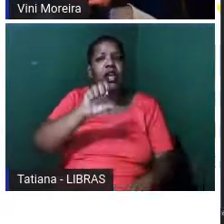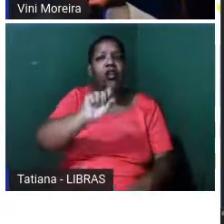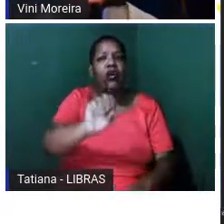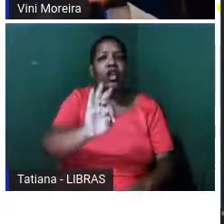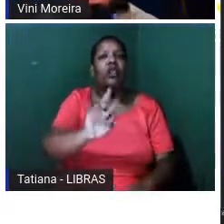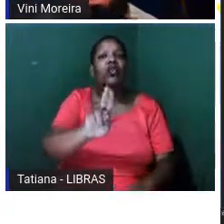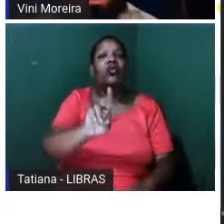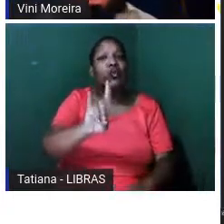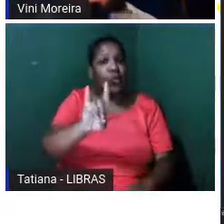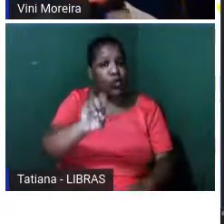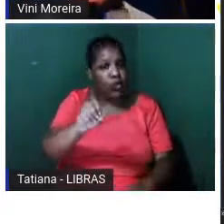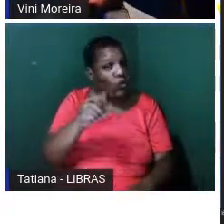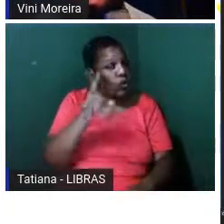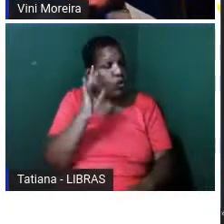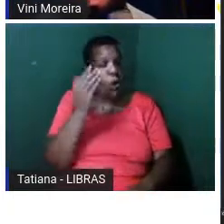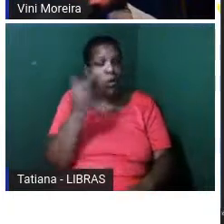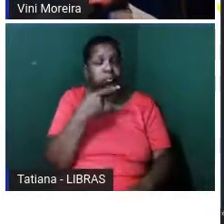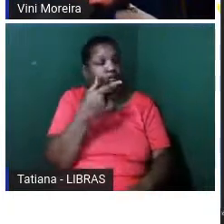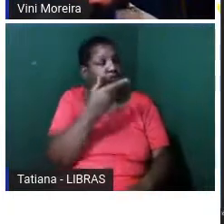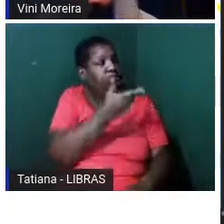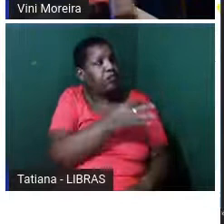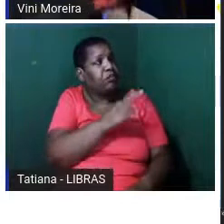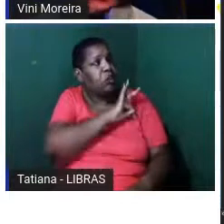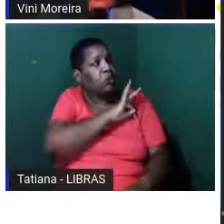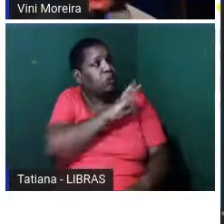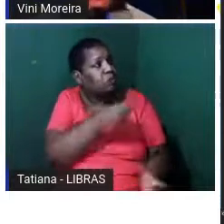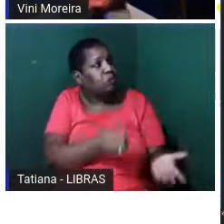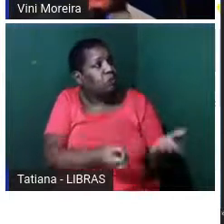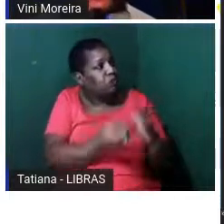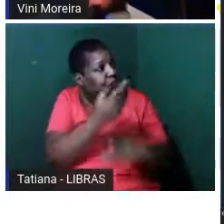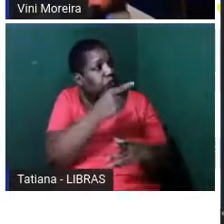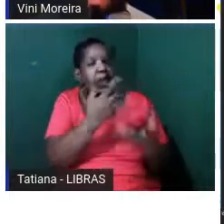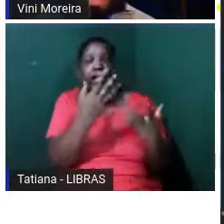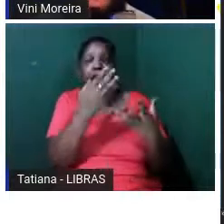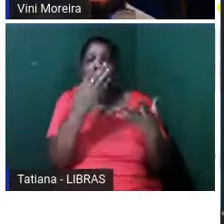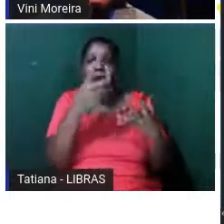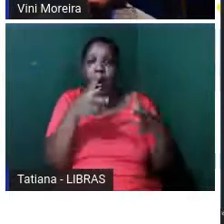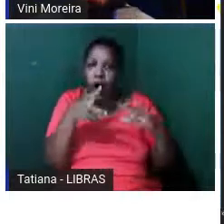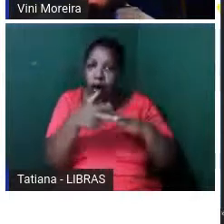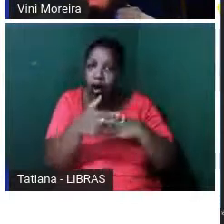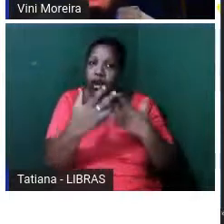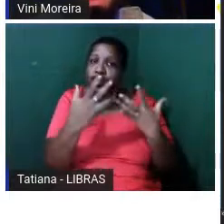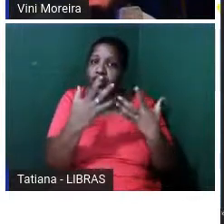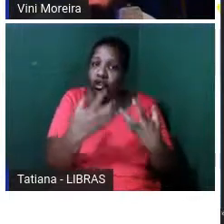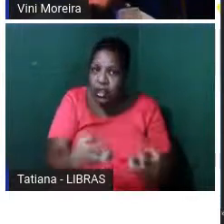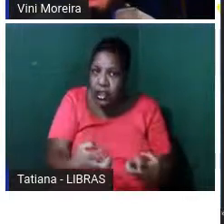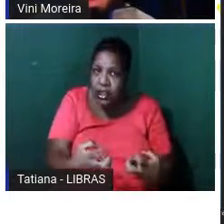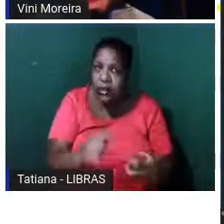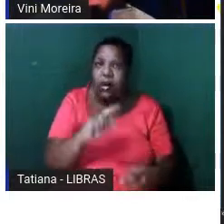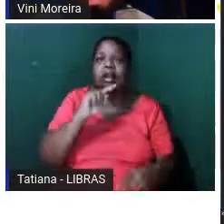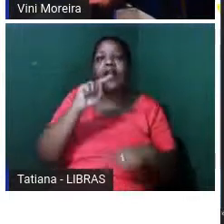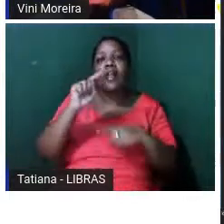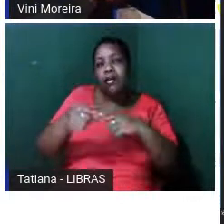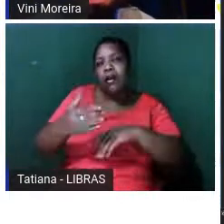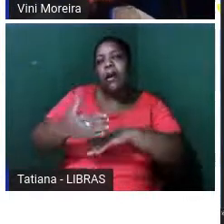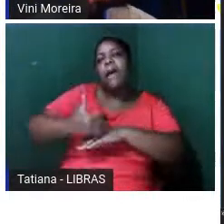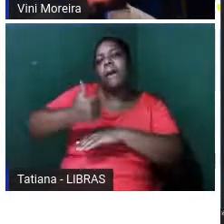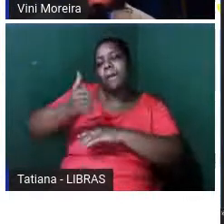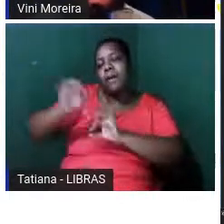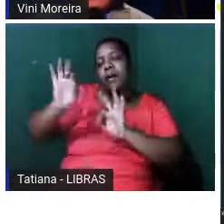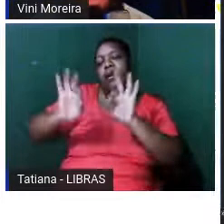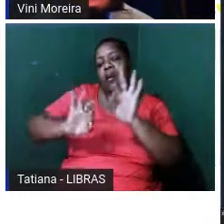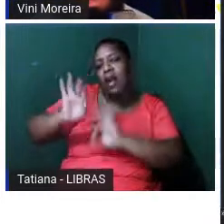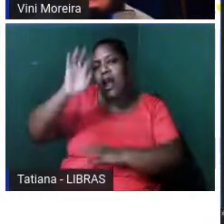fazer isso Ele criou tudo o quarto seco depois ele foi melhorando a estrutura